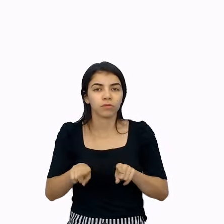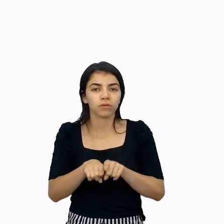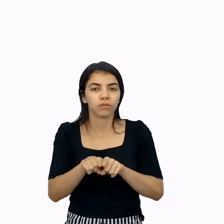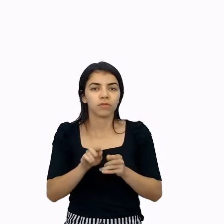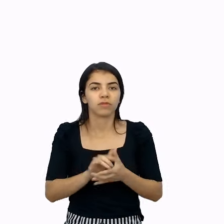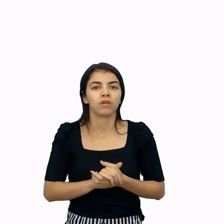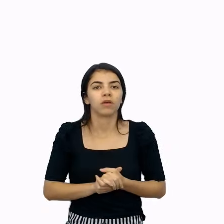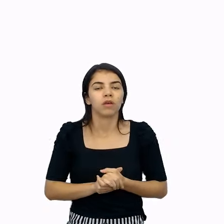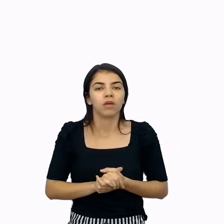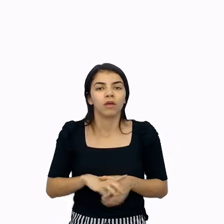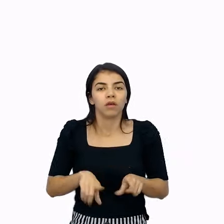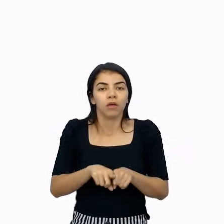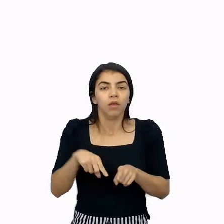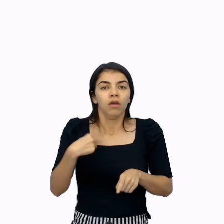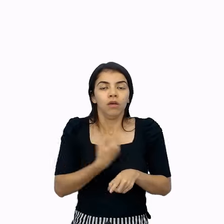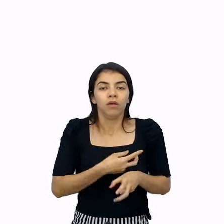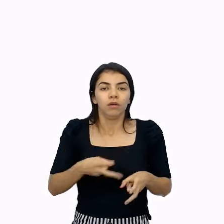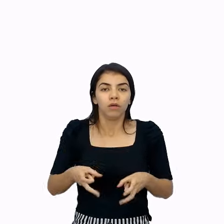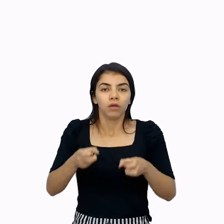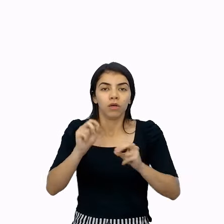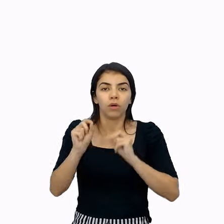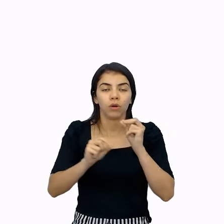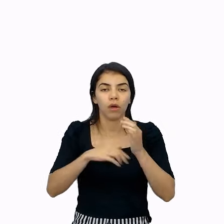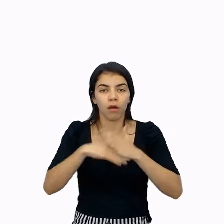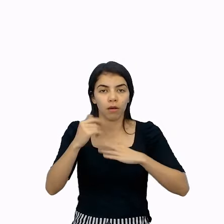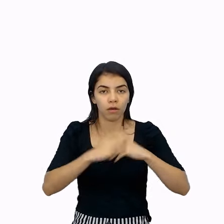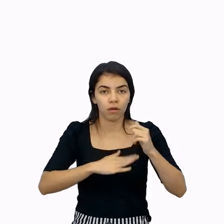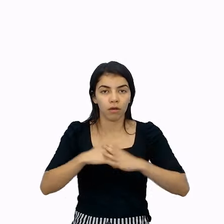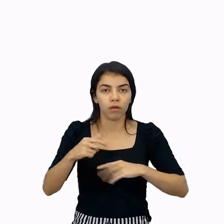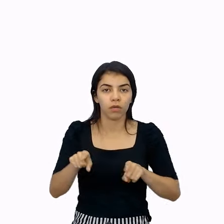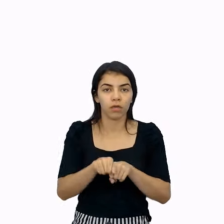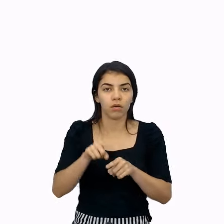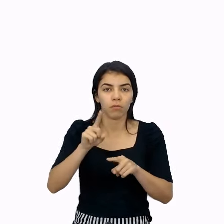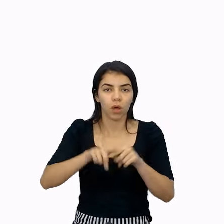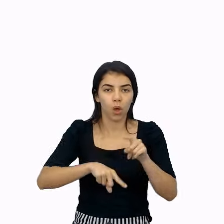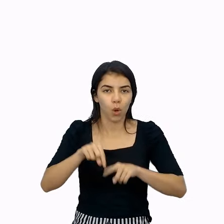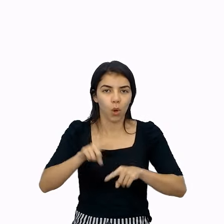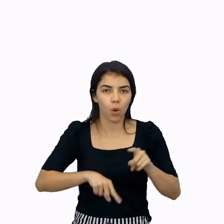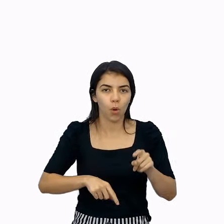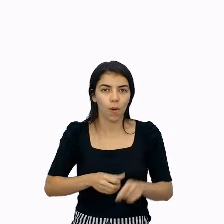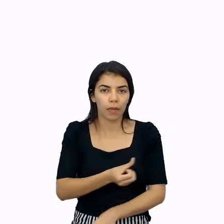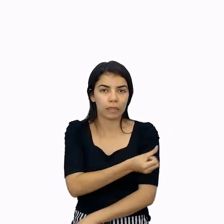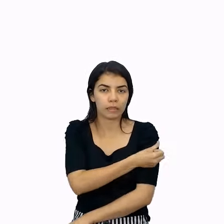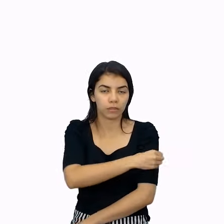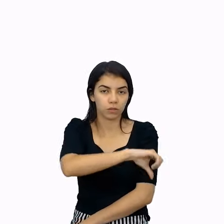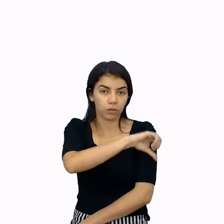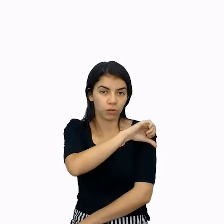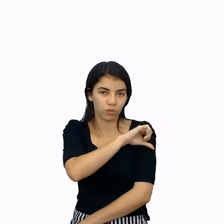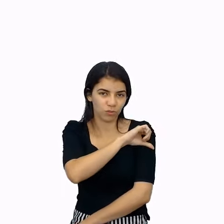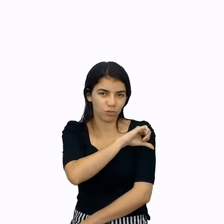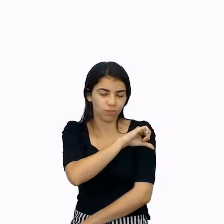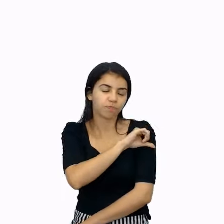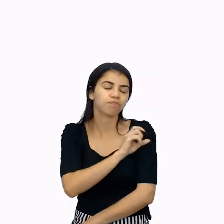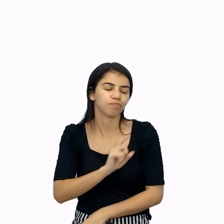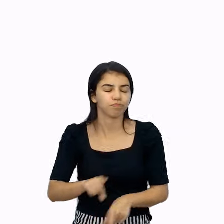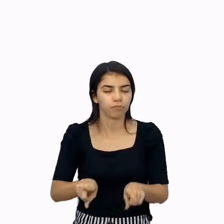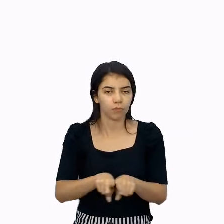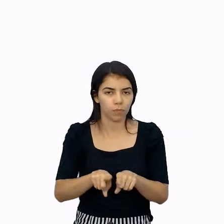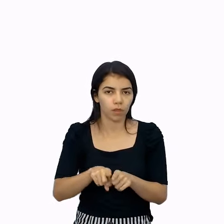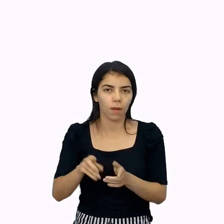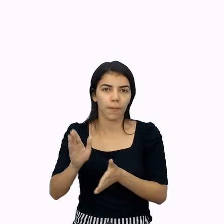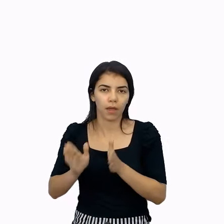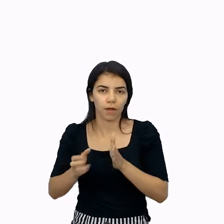iremos observar as habilidades, objetos dos sexto e nono anos. E na formação de